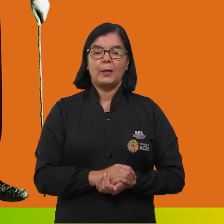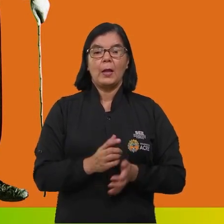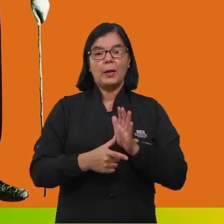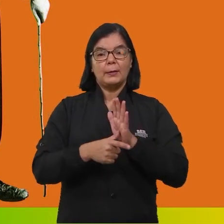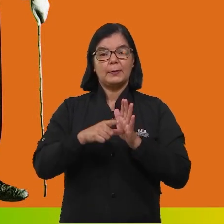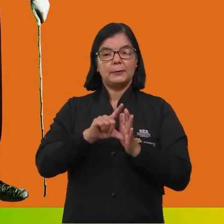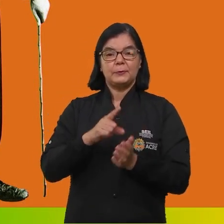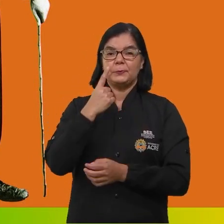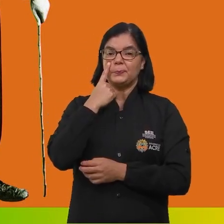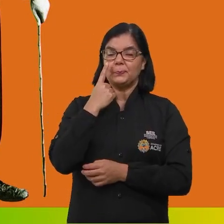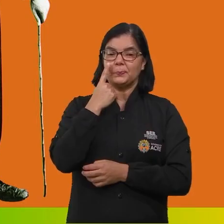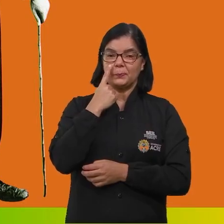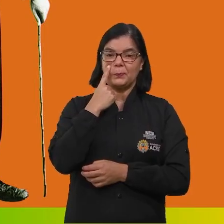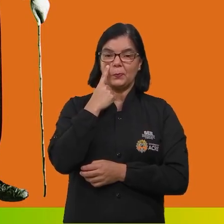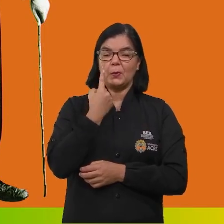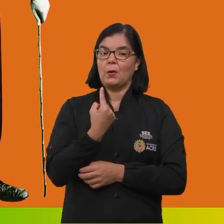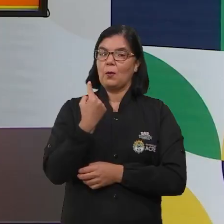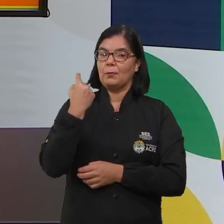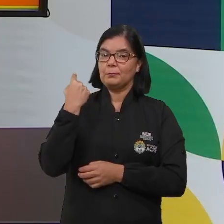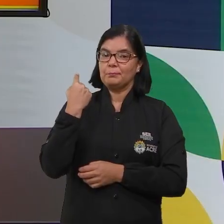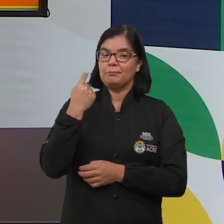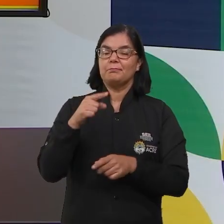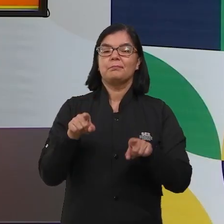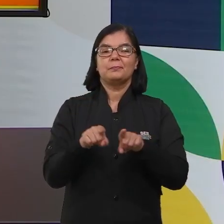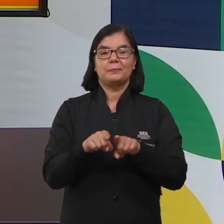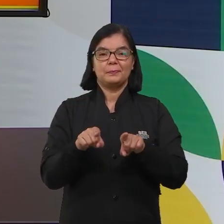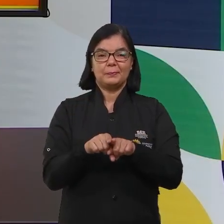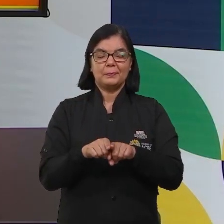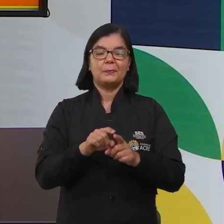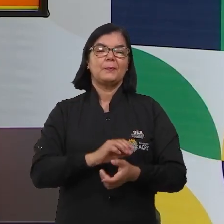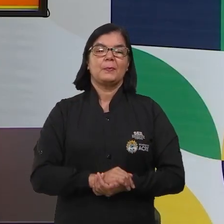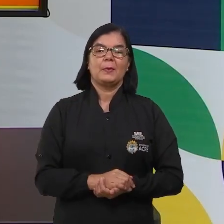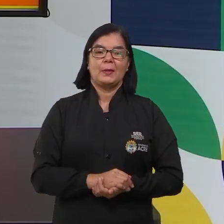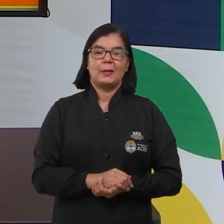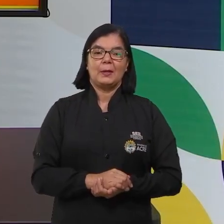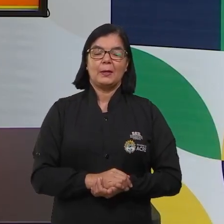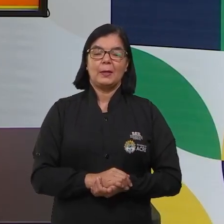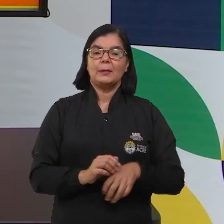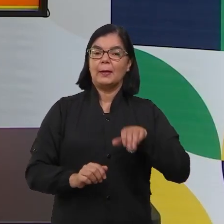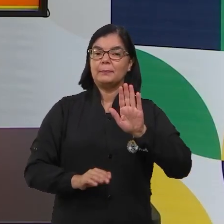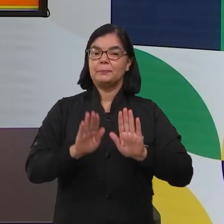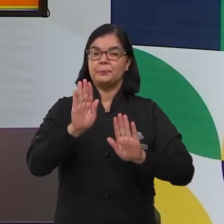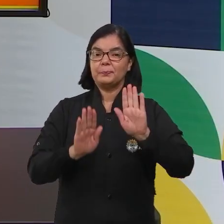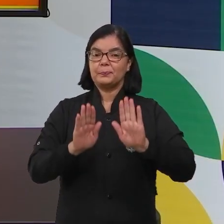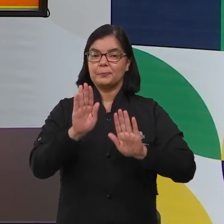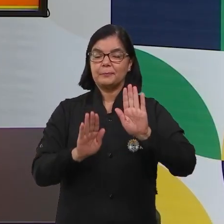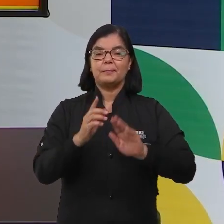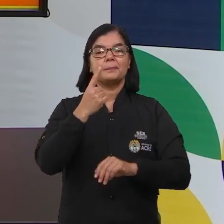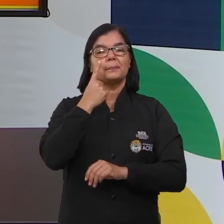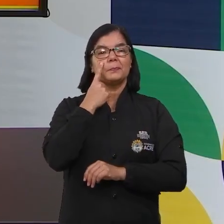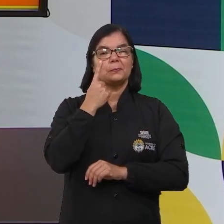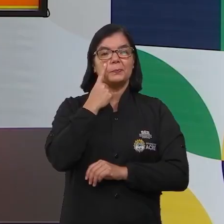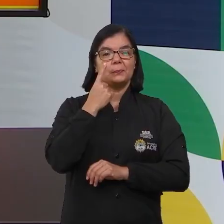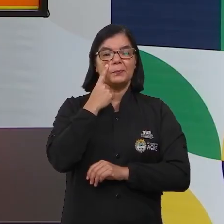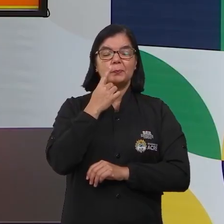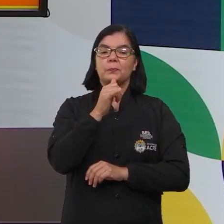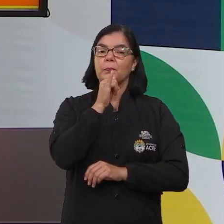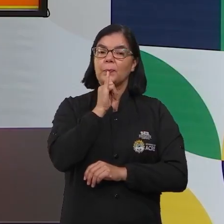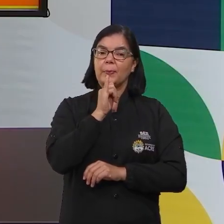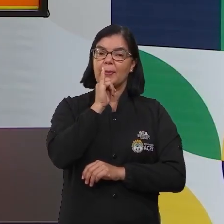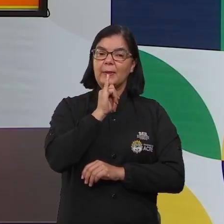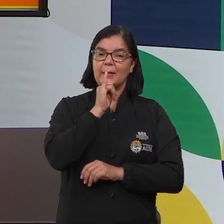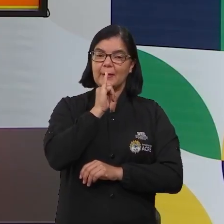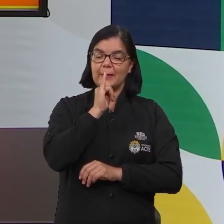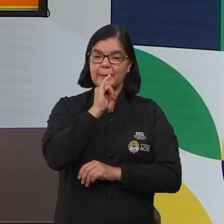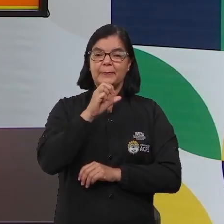Antes de observar aqui outro mestre da pantomima, nós vamos observar um exemplo aqui